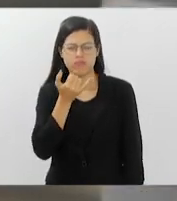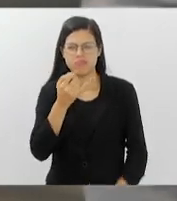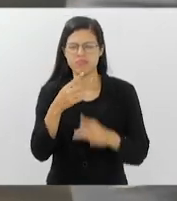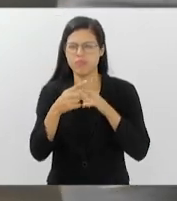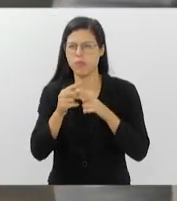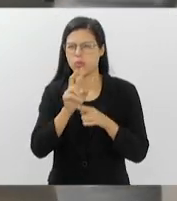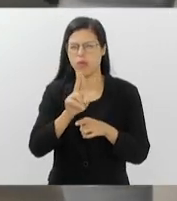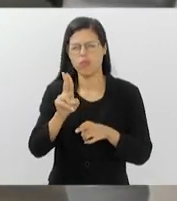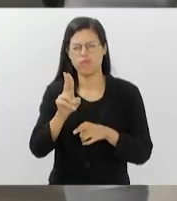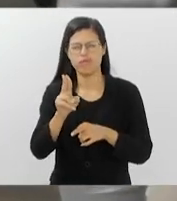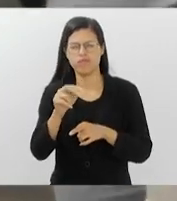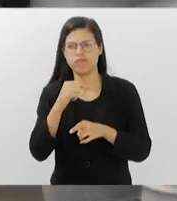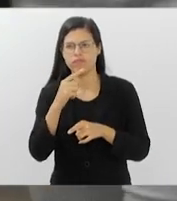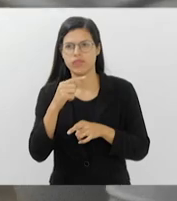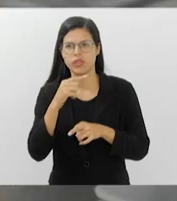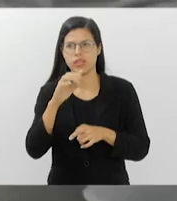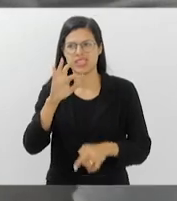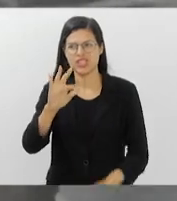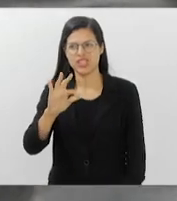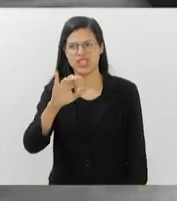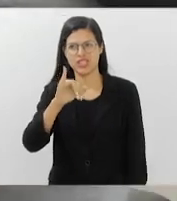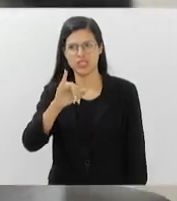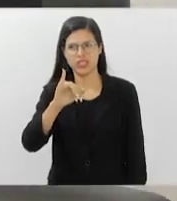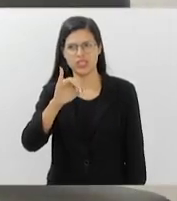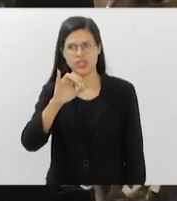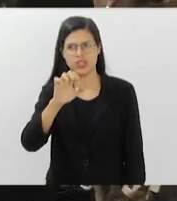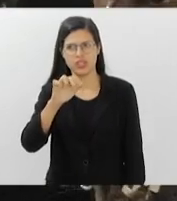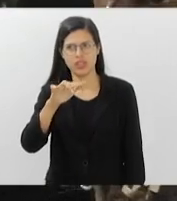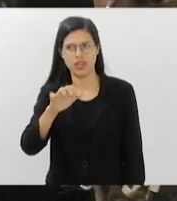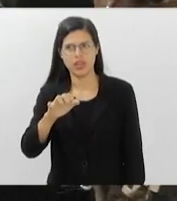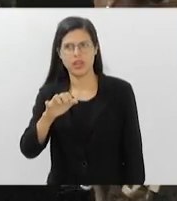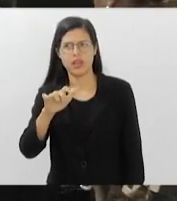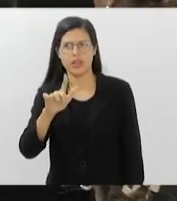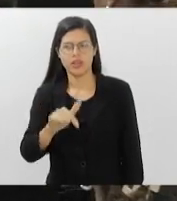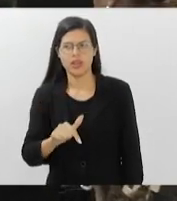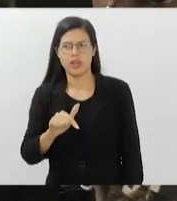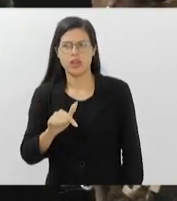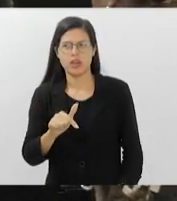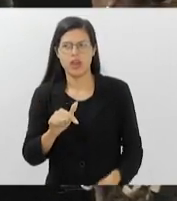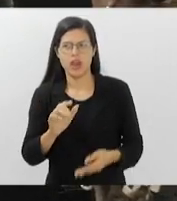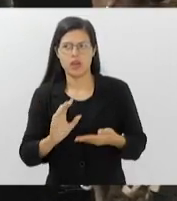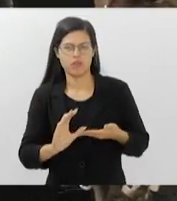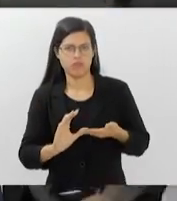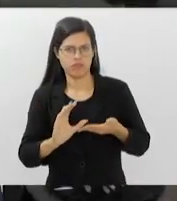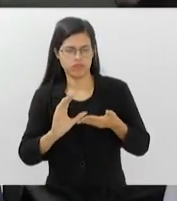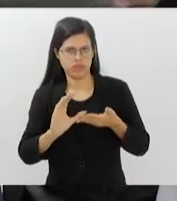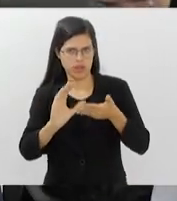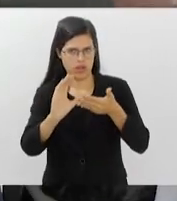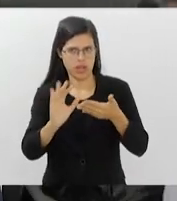corretamente tiene Araca consultora técnica por